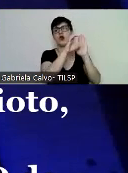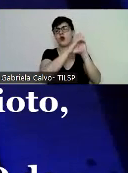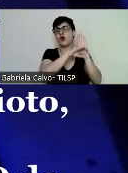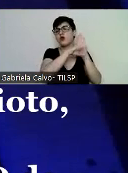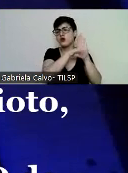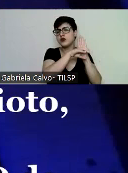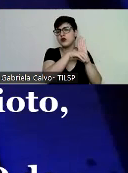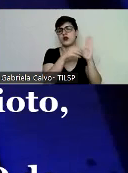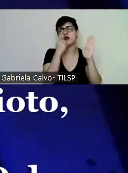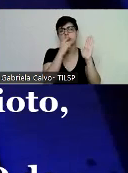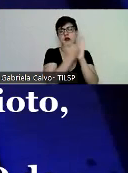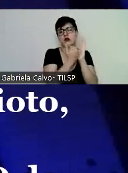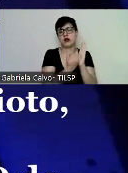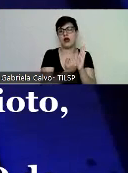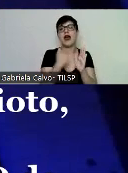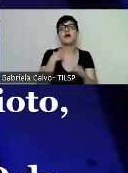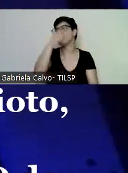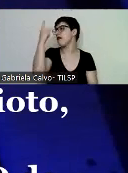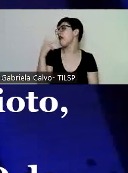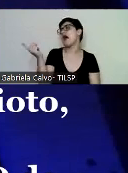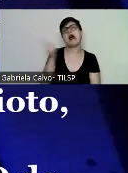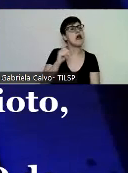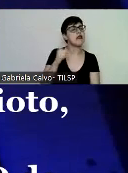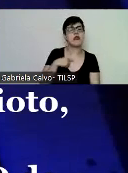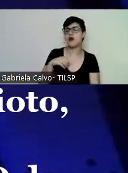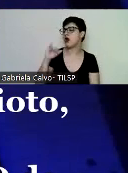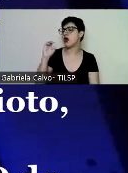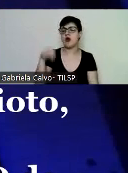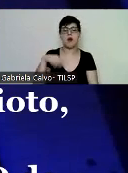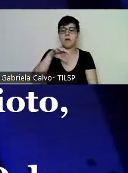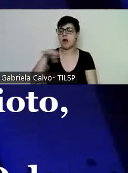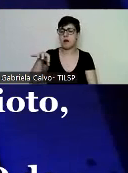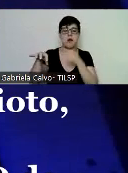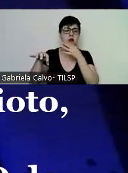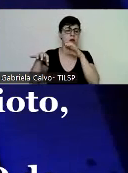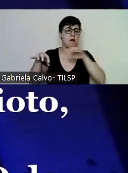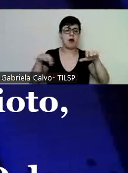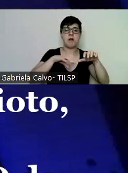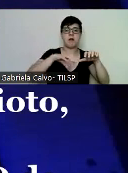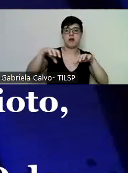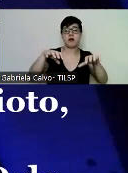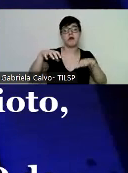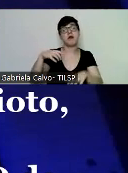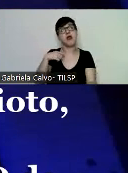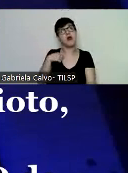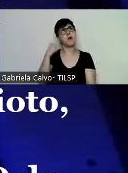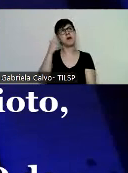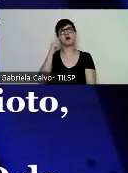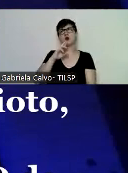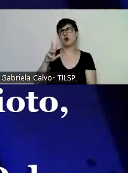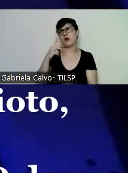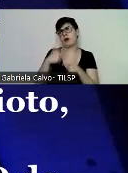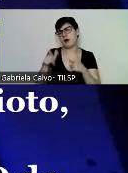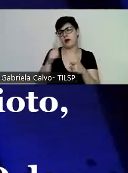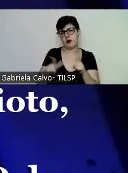Que contava dividido não conseguiria supe essa crise interna eu não observei isso como uma crise acho que é eu e outras pessoas